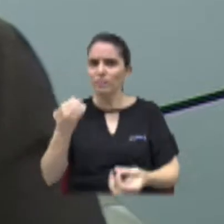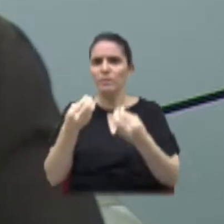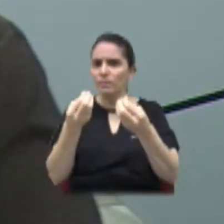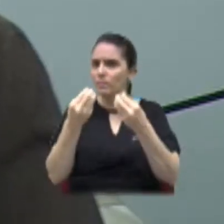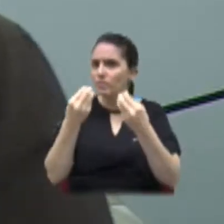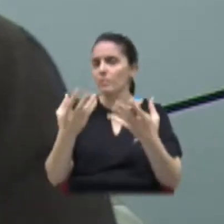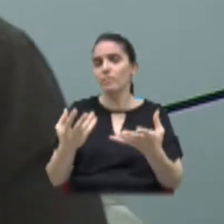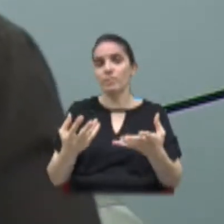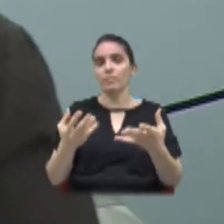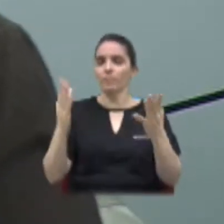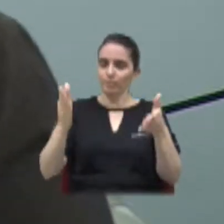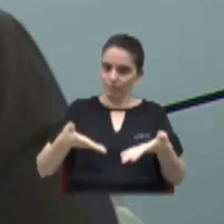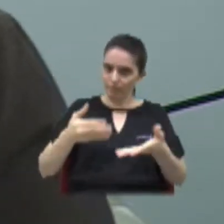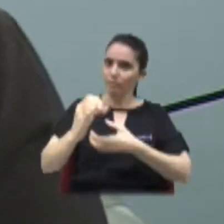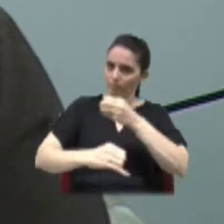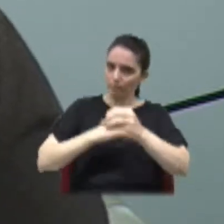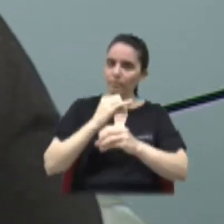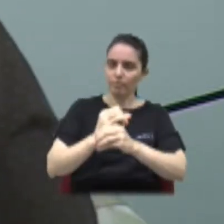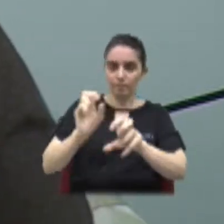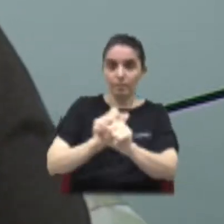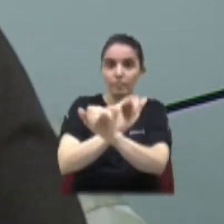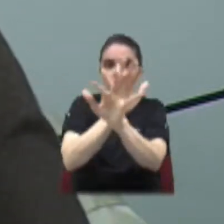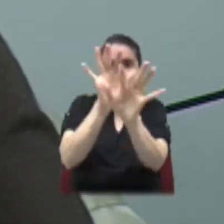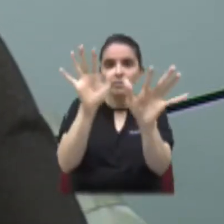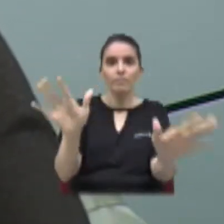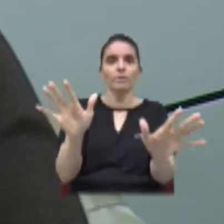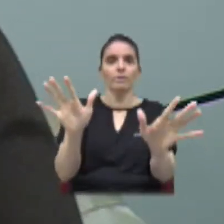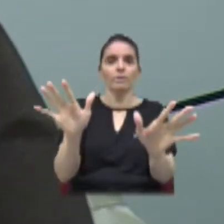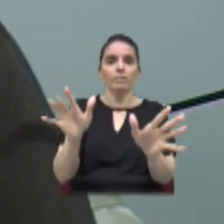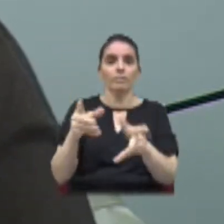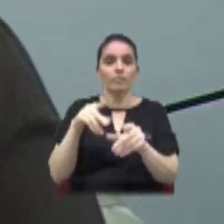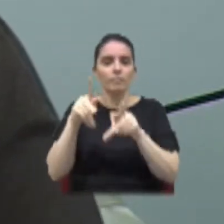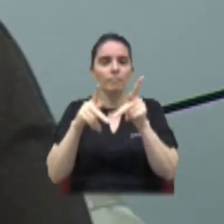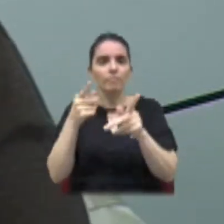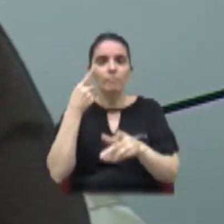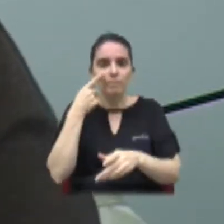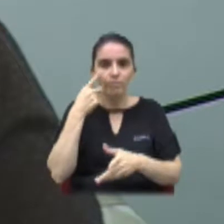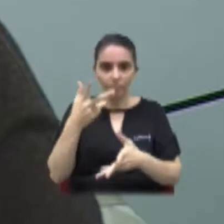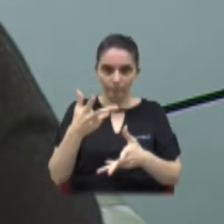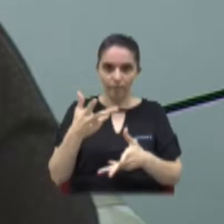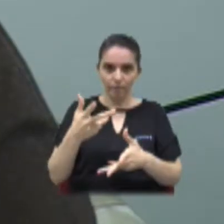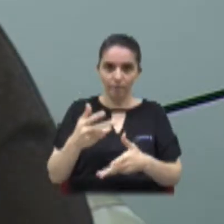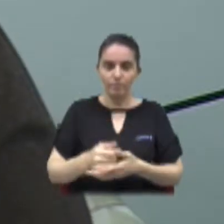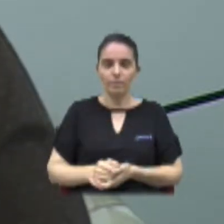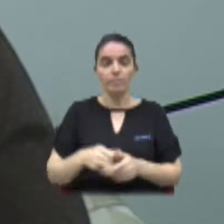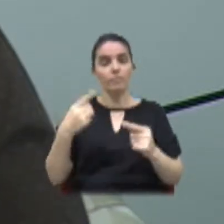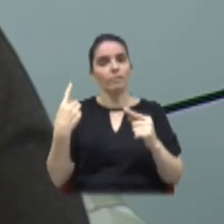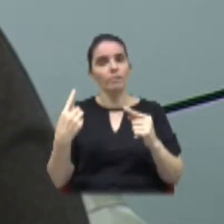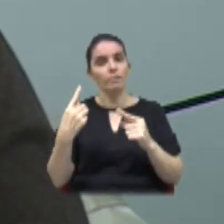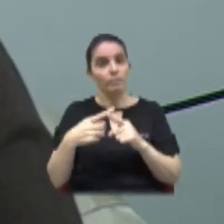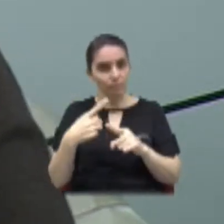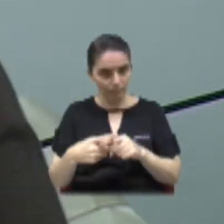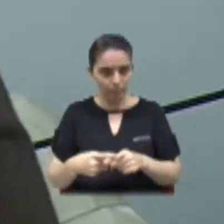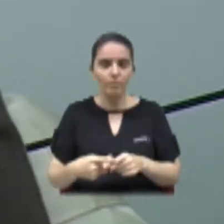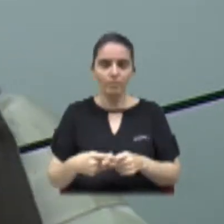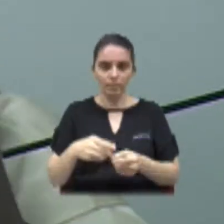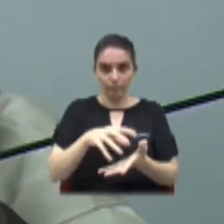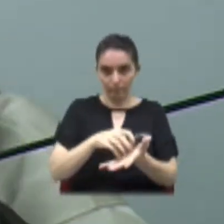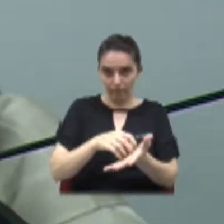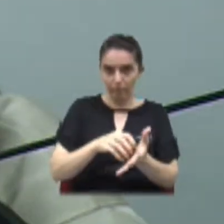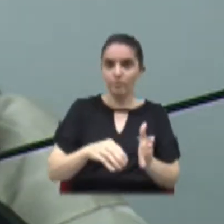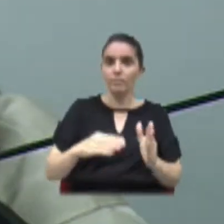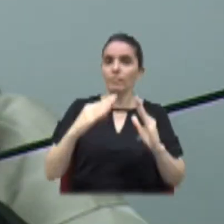dela. Então, eu vejo de grande importância. Quantas vezes fui questionado, Estevão,